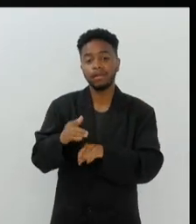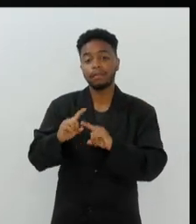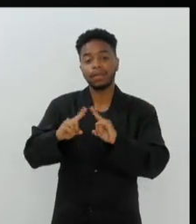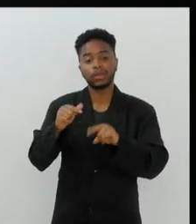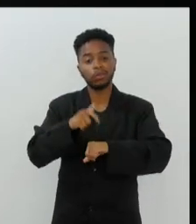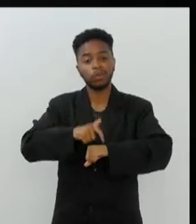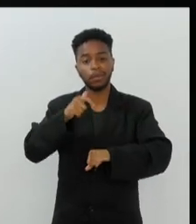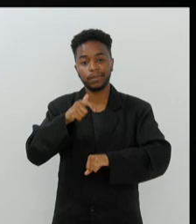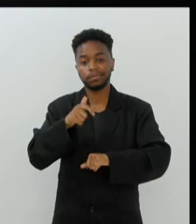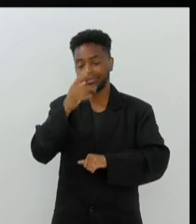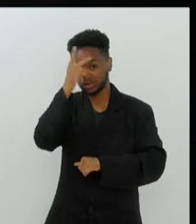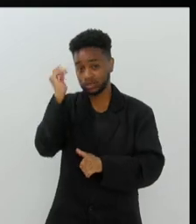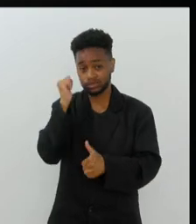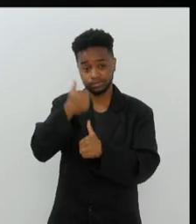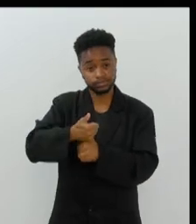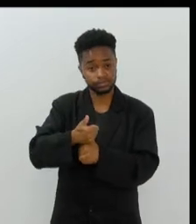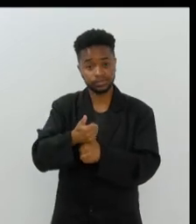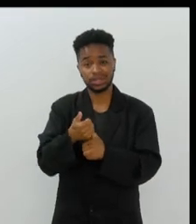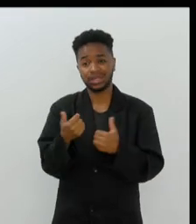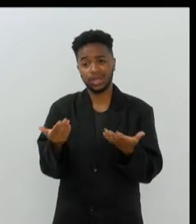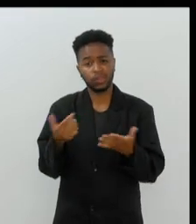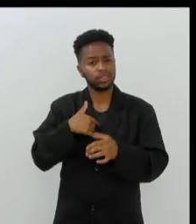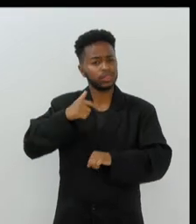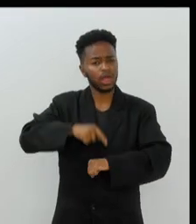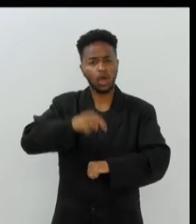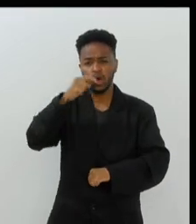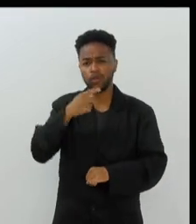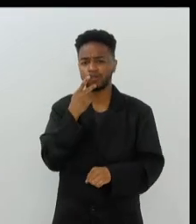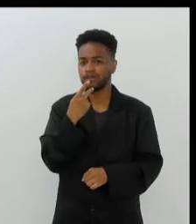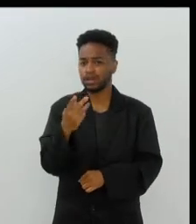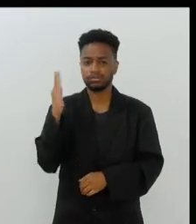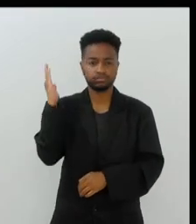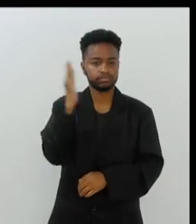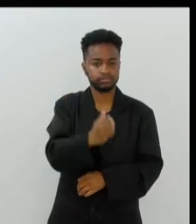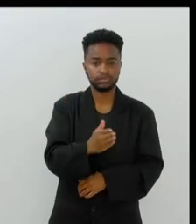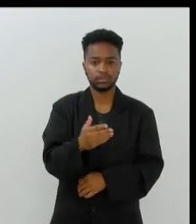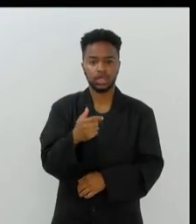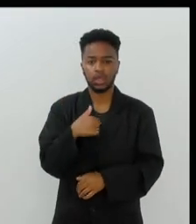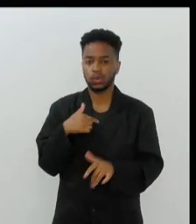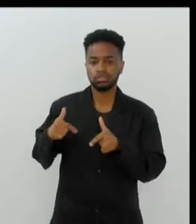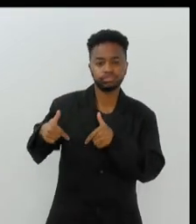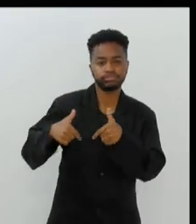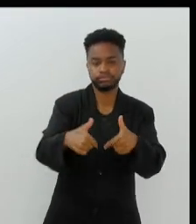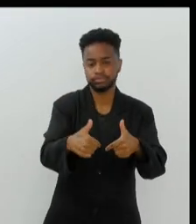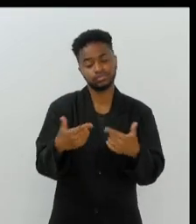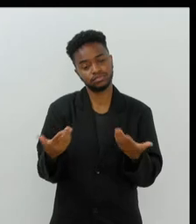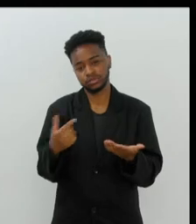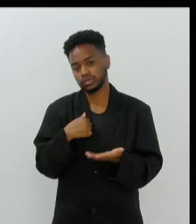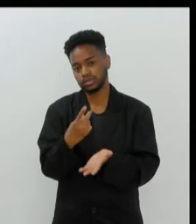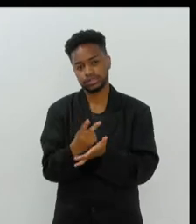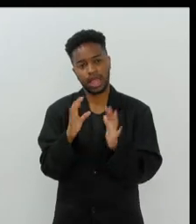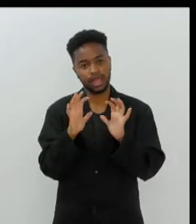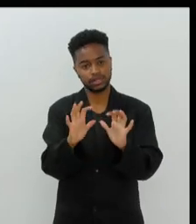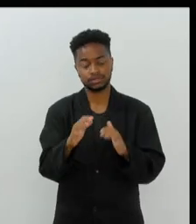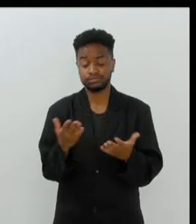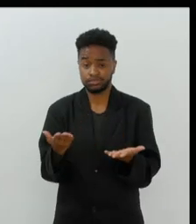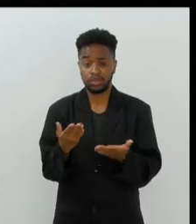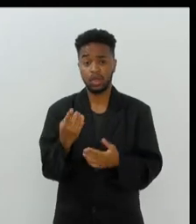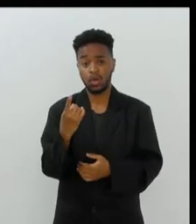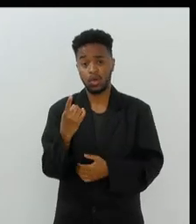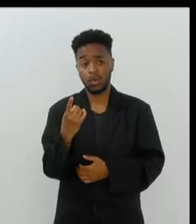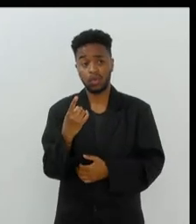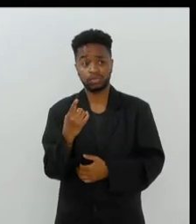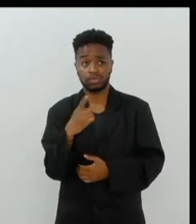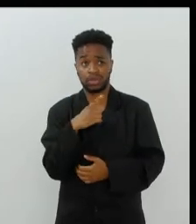um ensaio com tudo ali, e aí fizeram, trocaram uma ordem lá, e eu, na mesma hora, eu vou me meter. Tipo, eu tenho muito